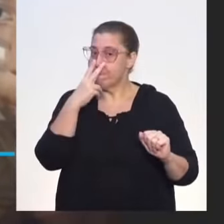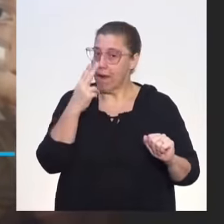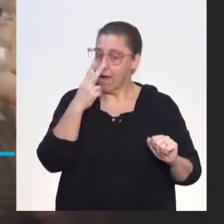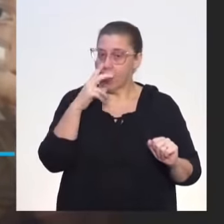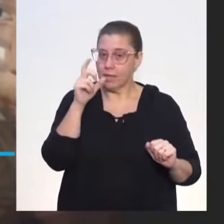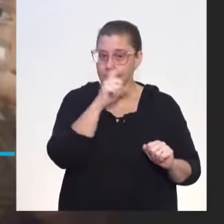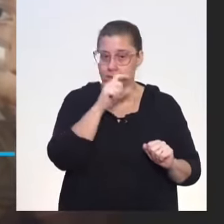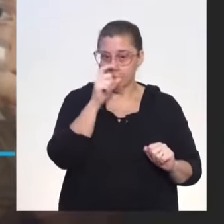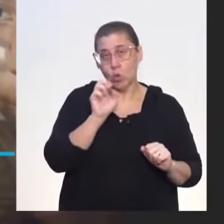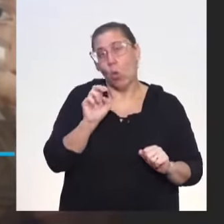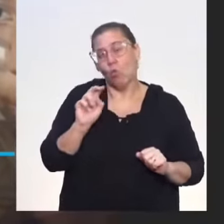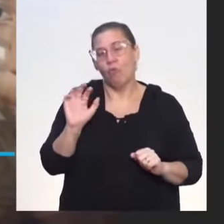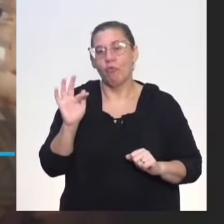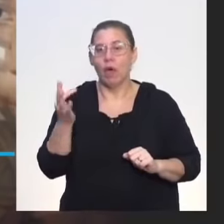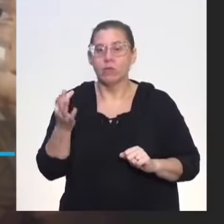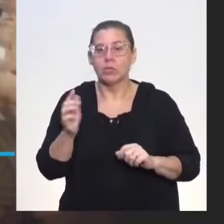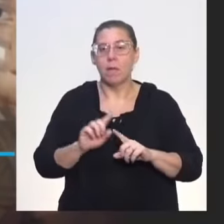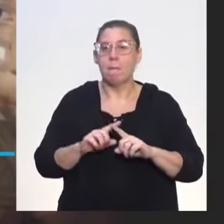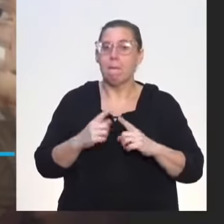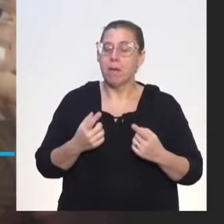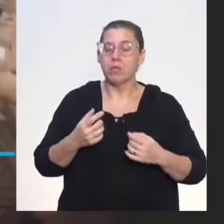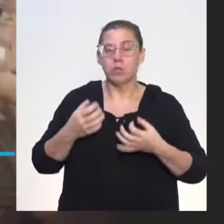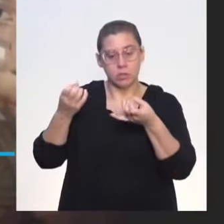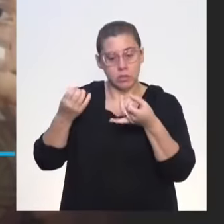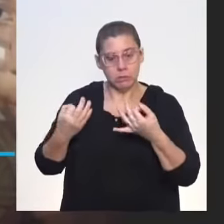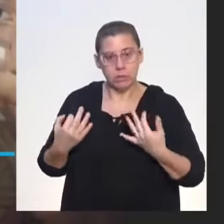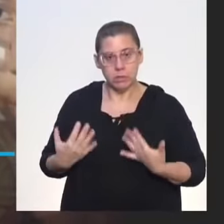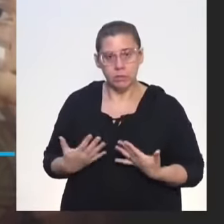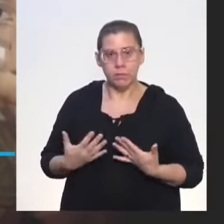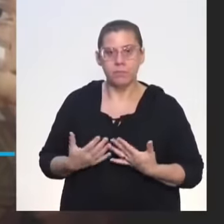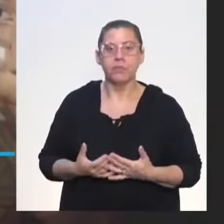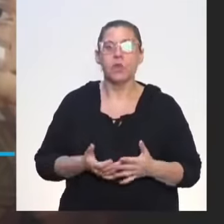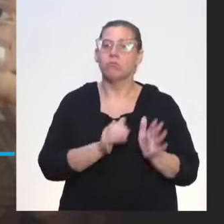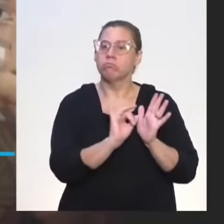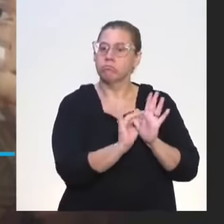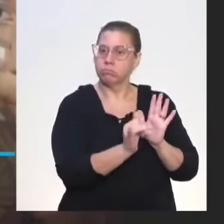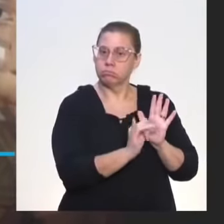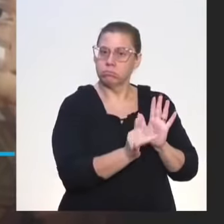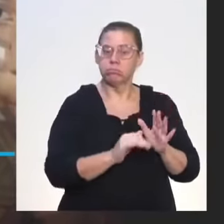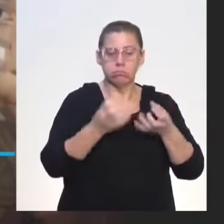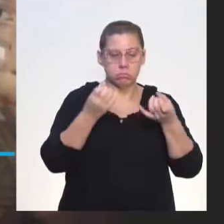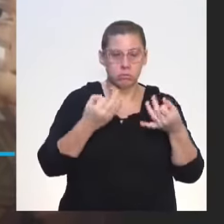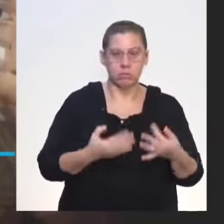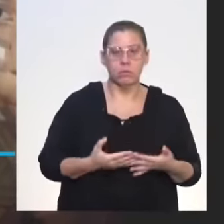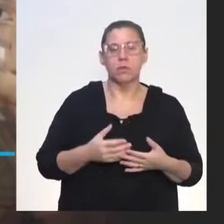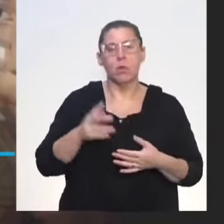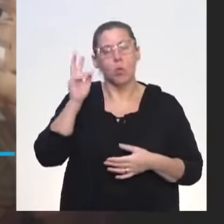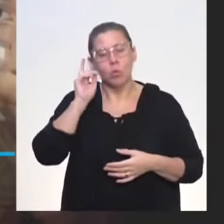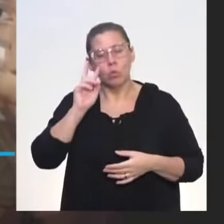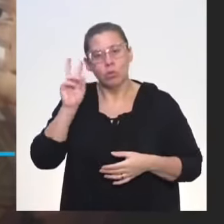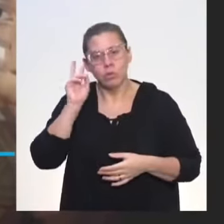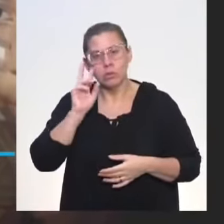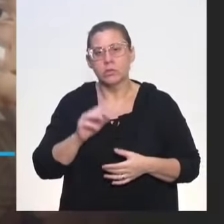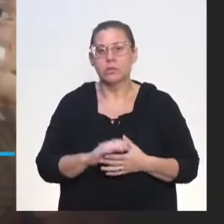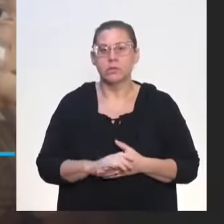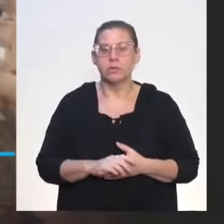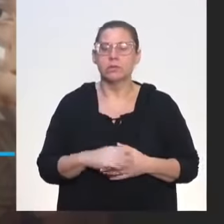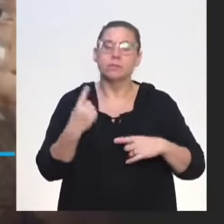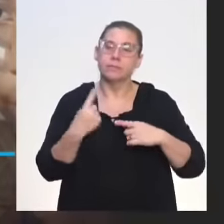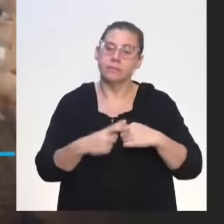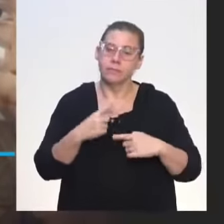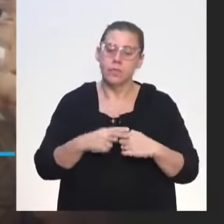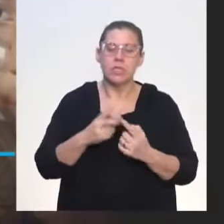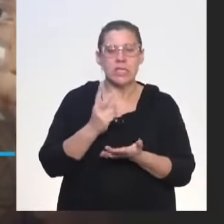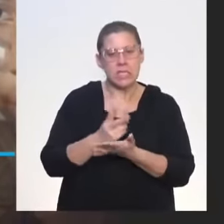uma coisa falsa. Eu estou falando de narrativas ou de histórias porque normalmente